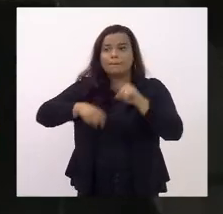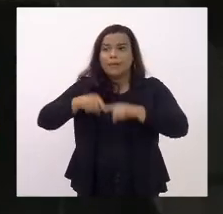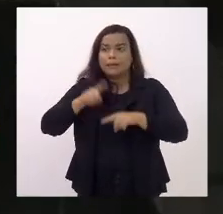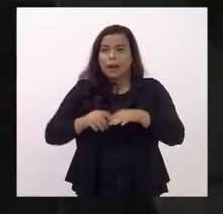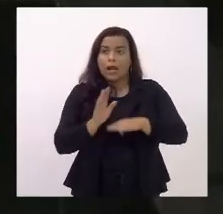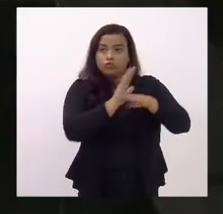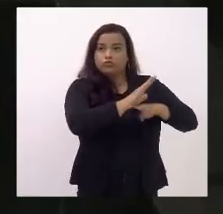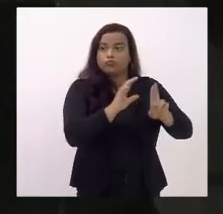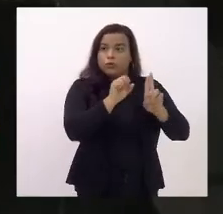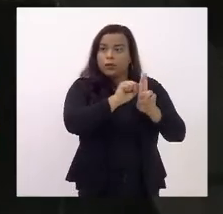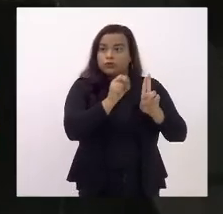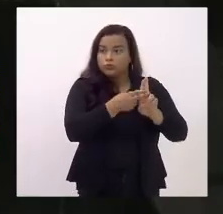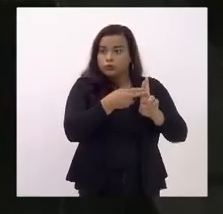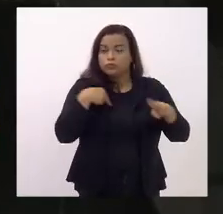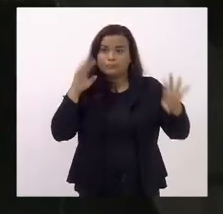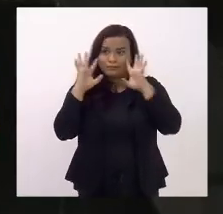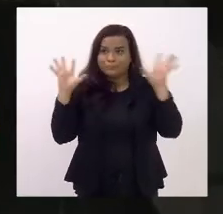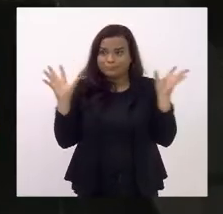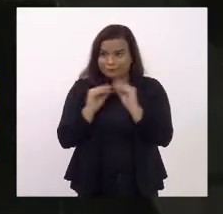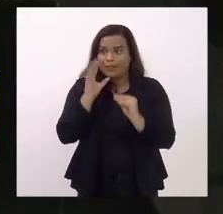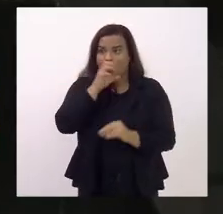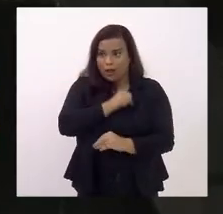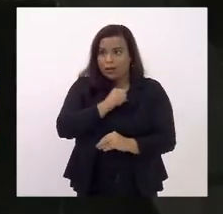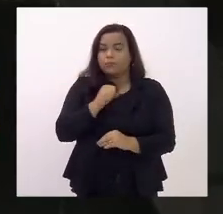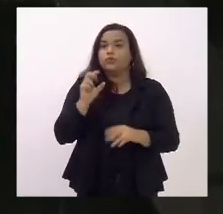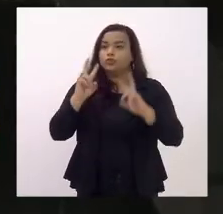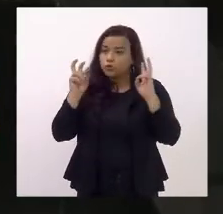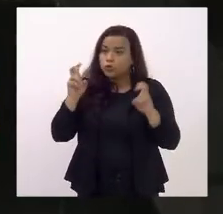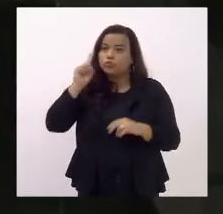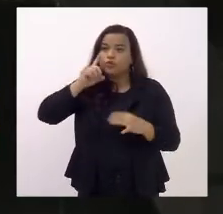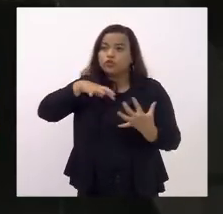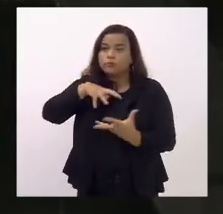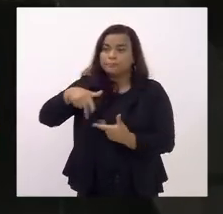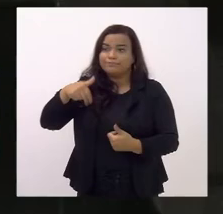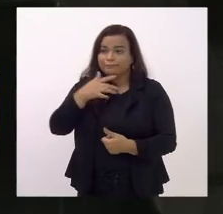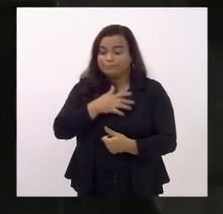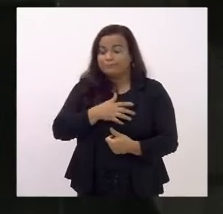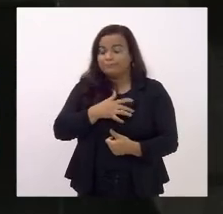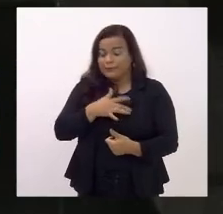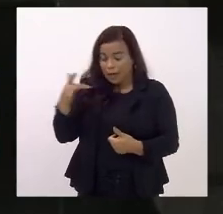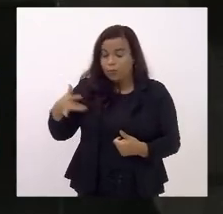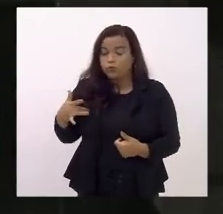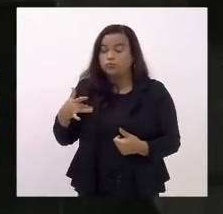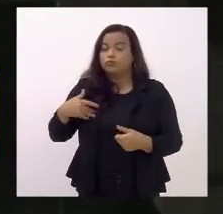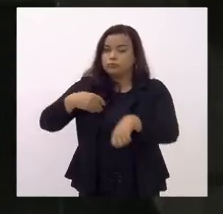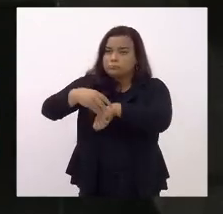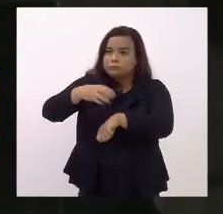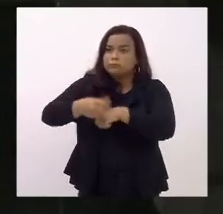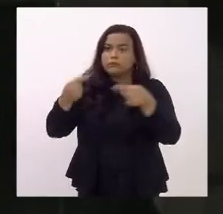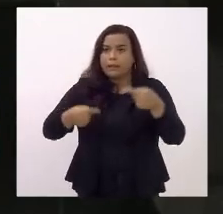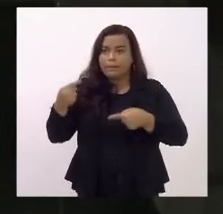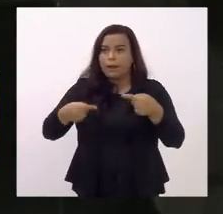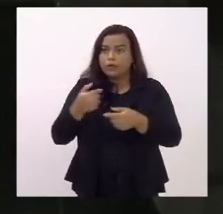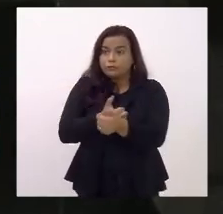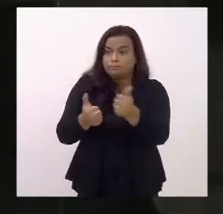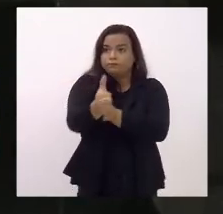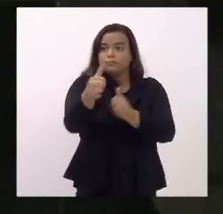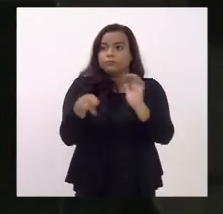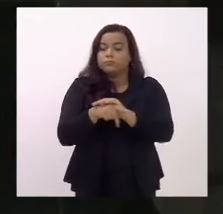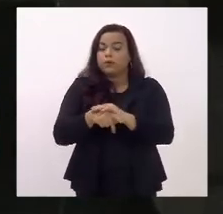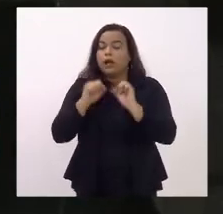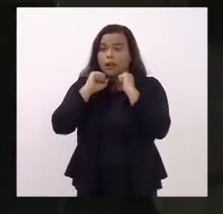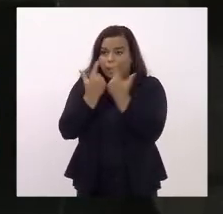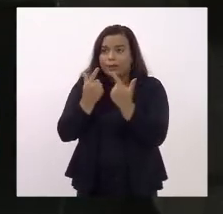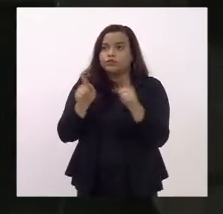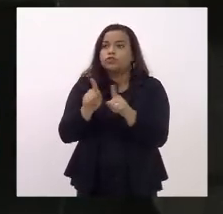Portanto, foi uma reflexão rápida que eu queria fazer sobre o Dia Mundial da Saúde, ressaltando os debates e o protagonismo da LERJ, ressaltando também